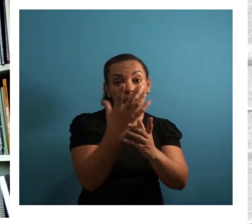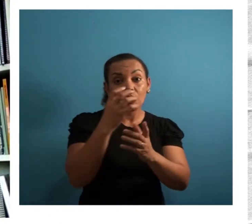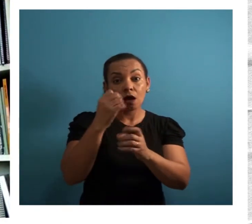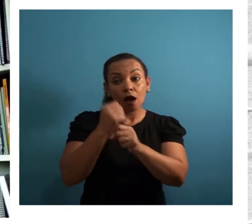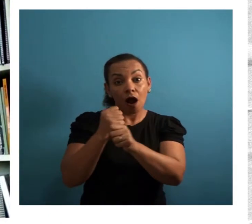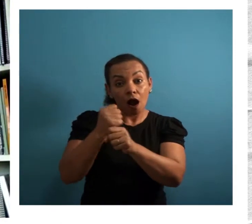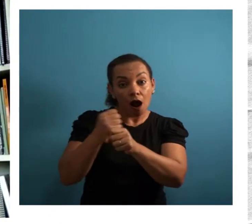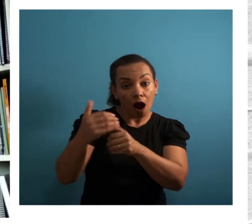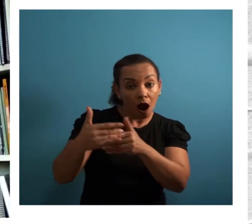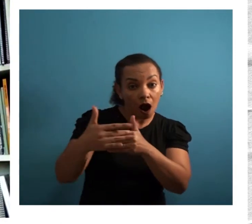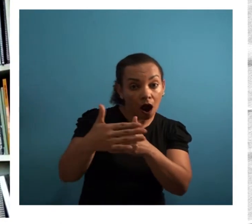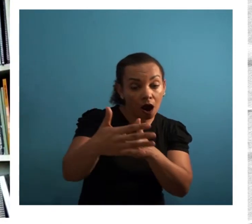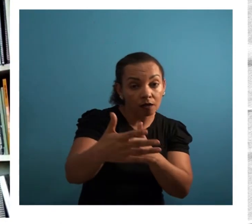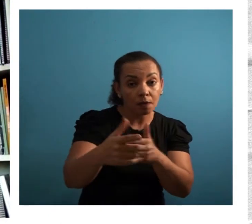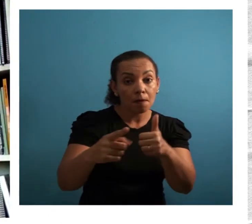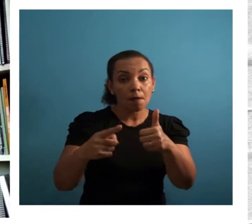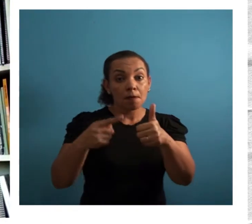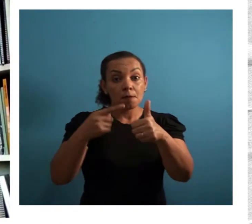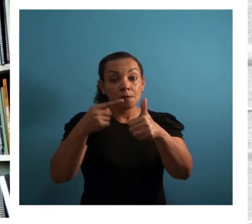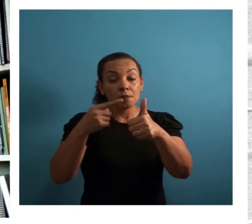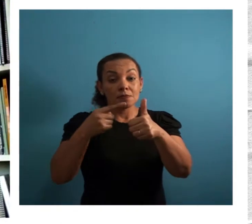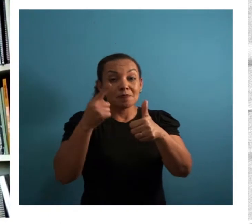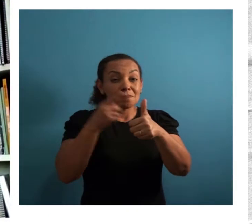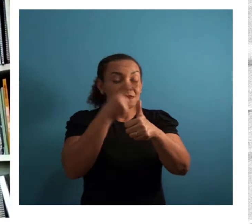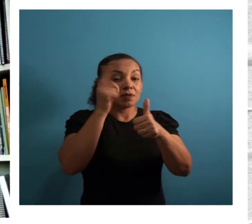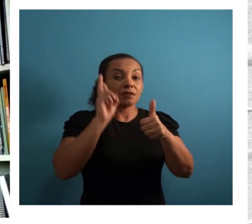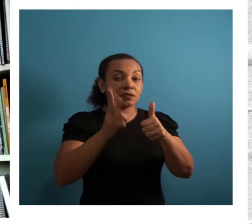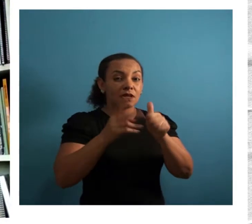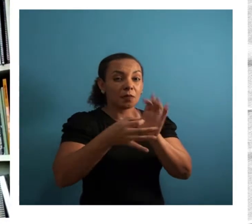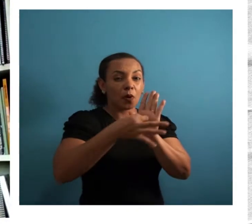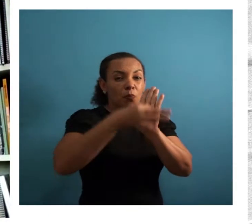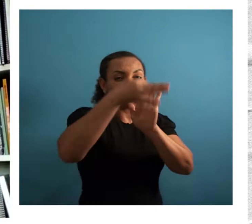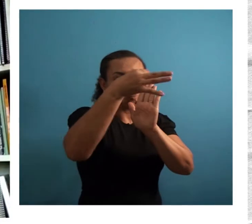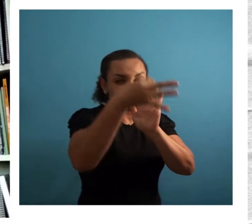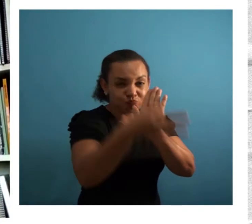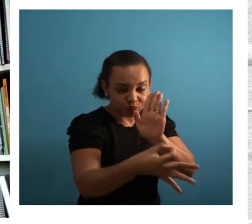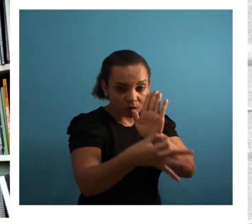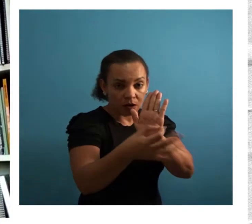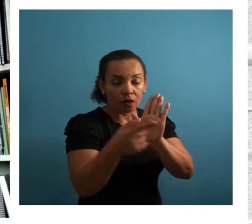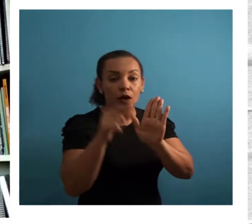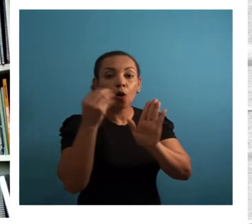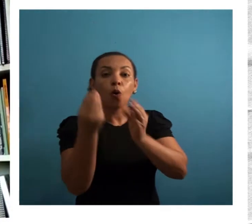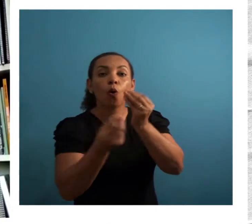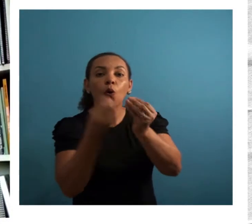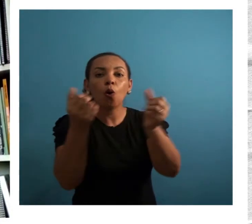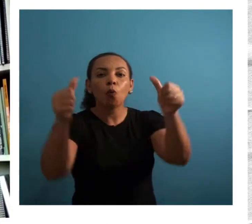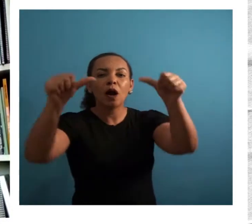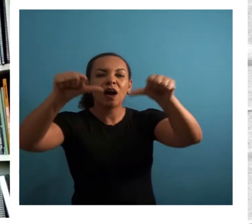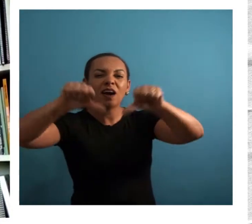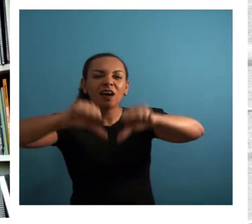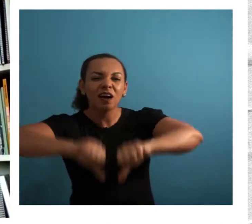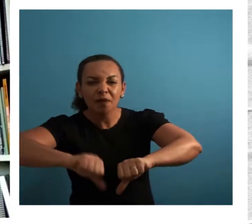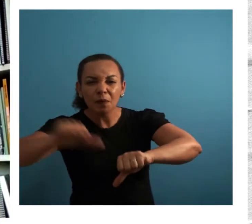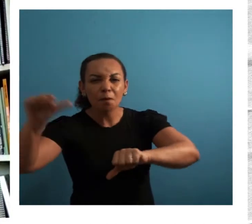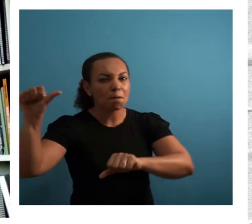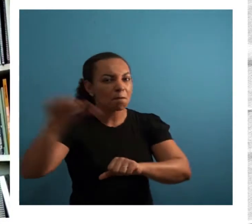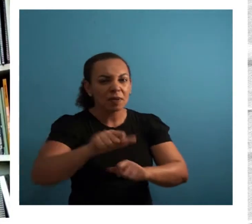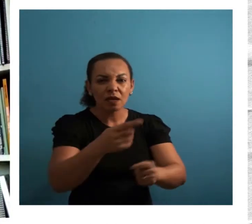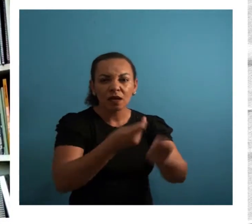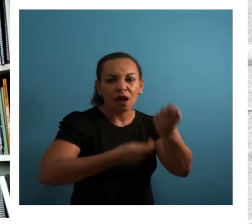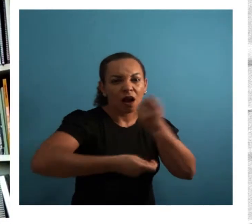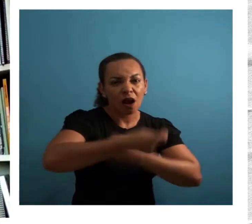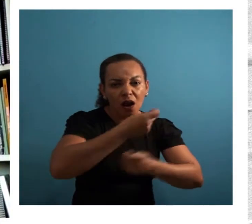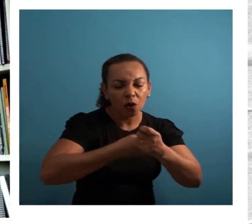sempre denunciam por primeiro e a gravidade das crises econômicas sociais e políticas